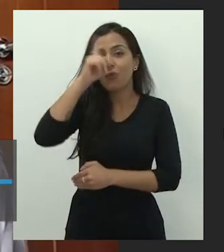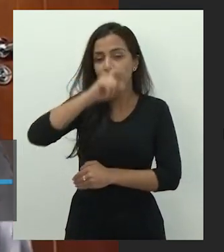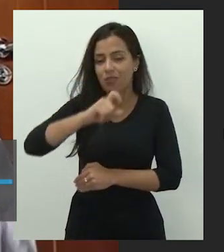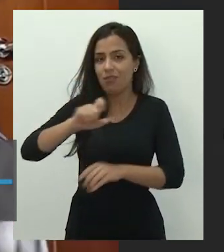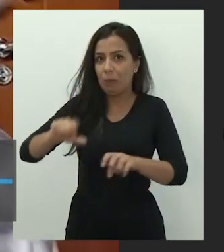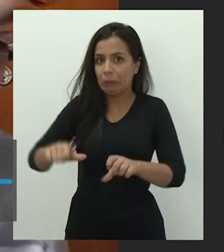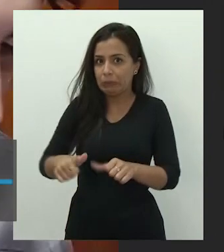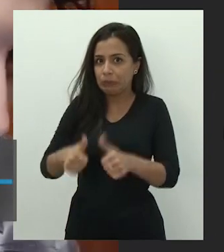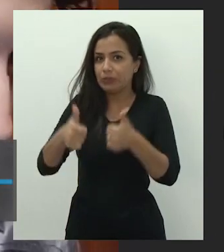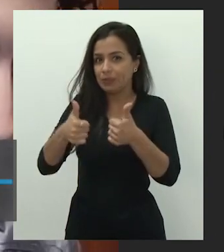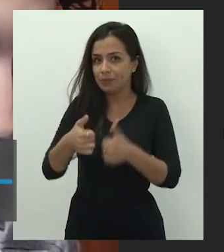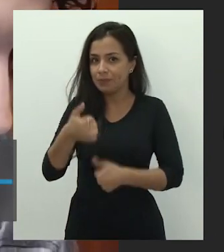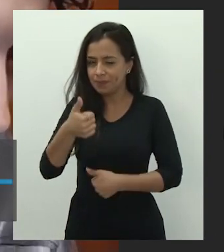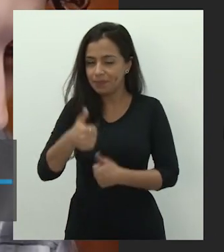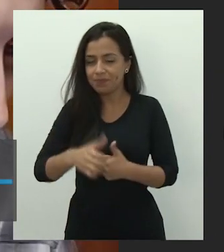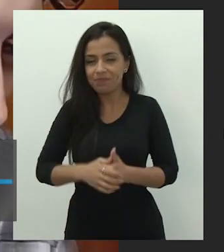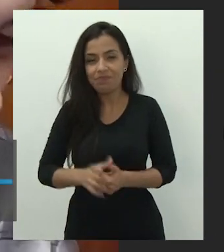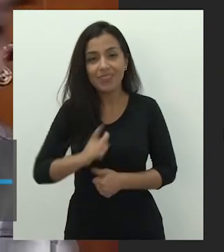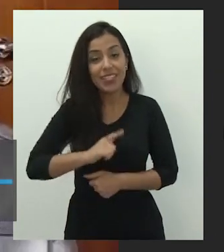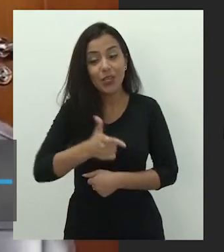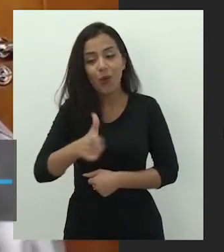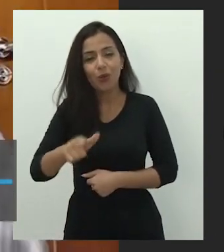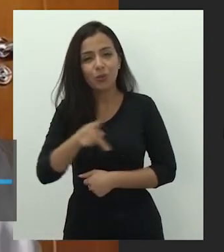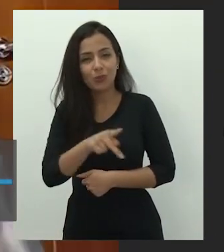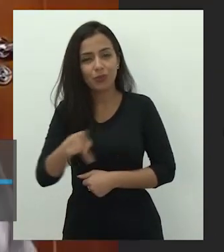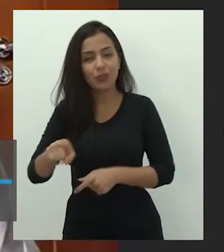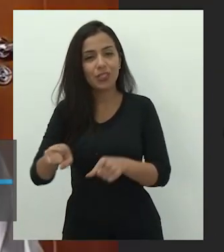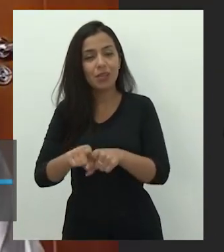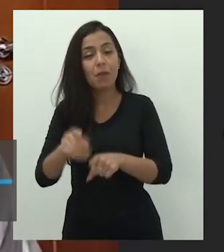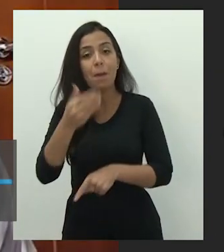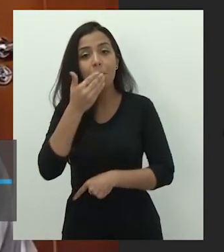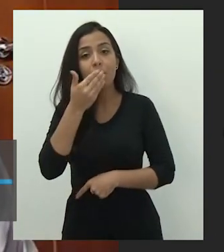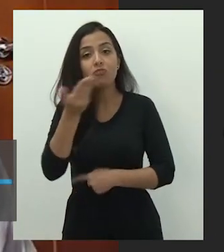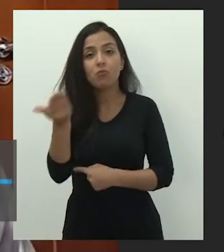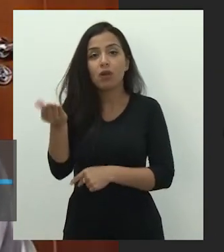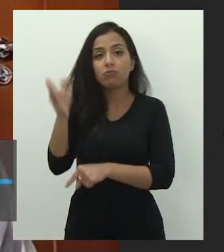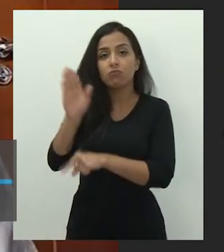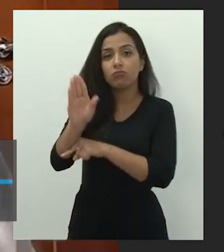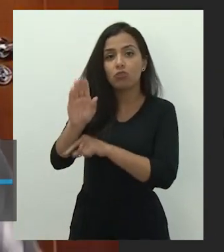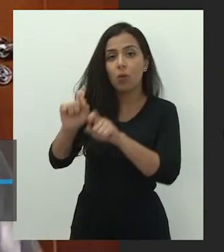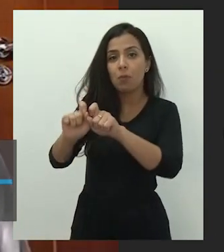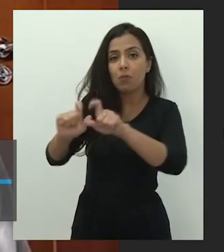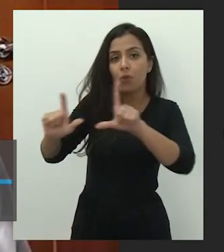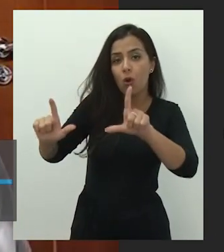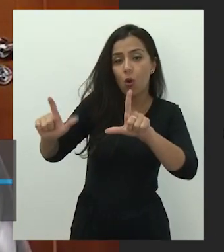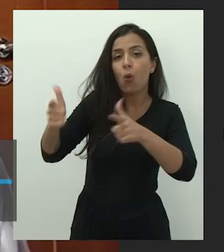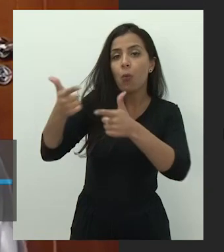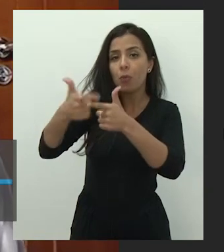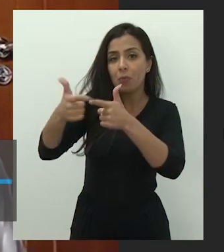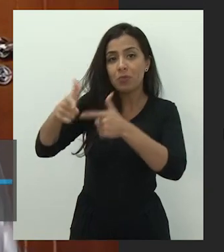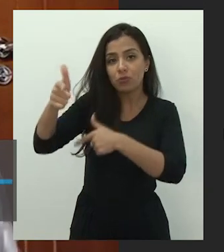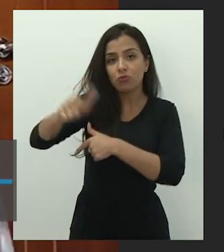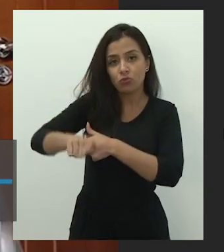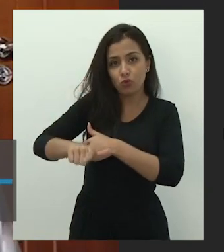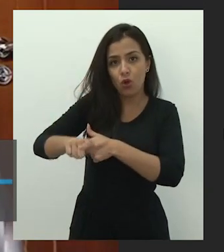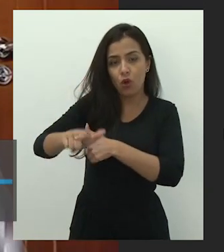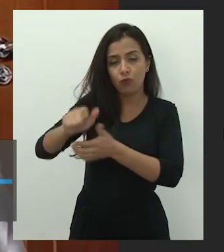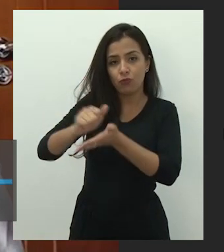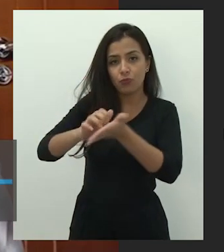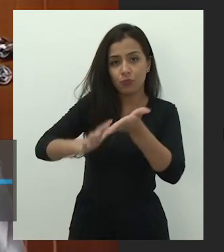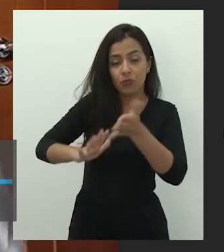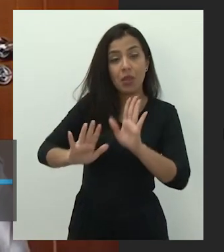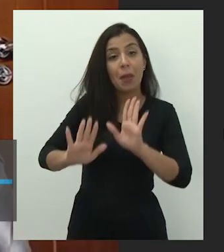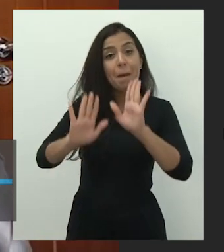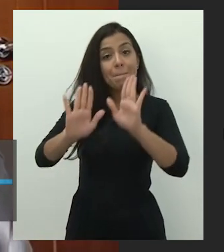também teve um professor aqui que pediu para colocar o problema novamente. Eu vou pedir para depois essas aulas vão tudo para o YouTube e tudo